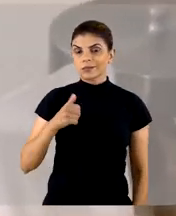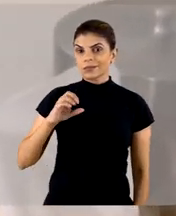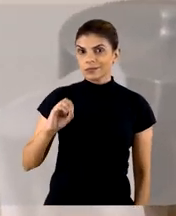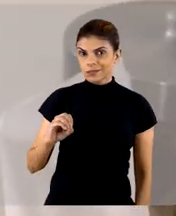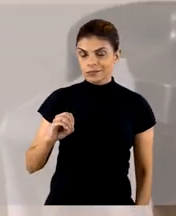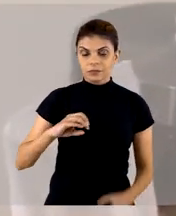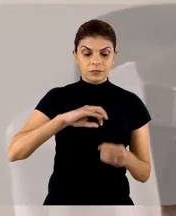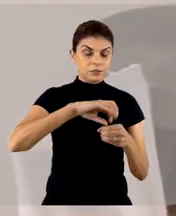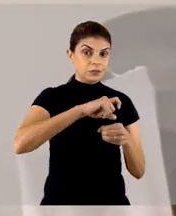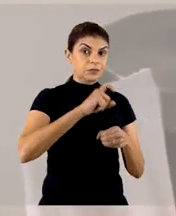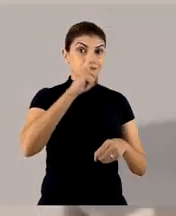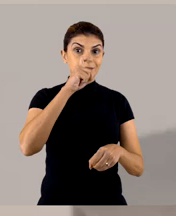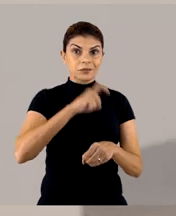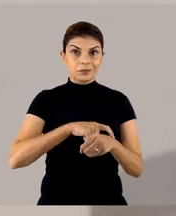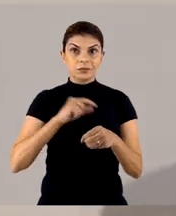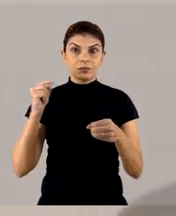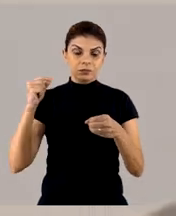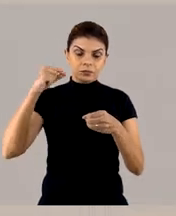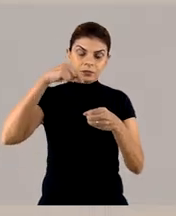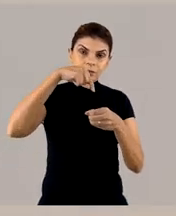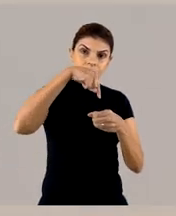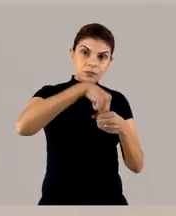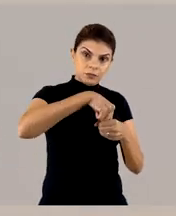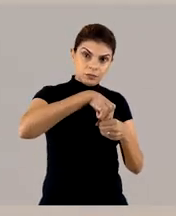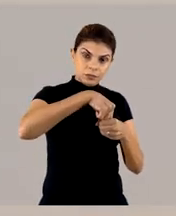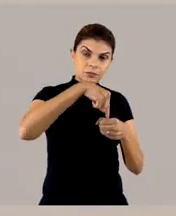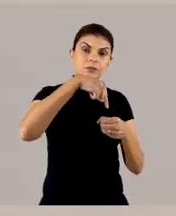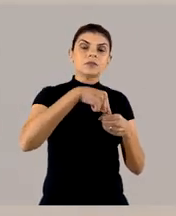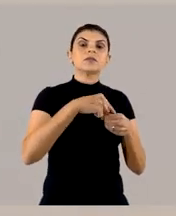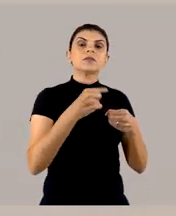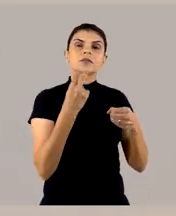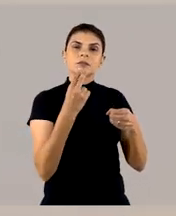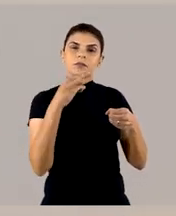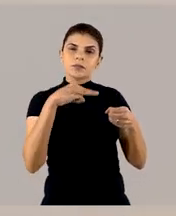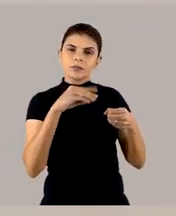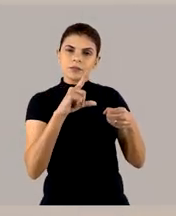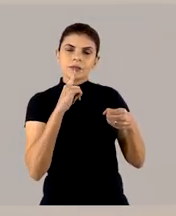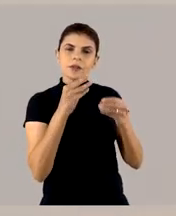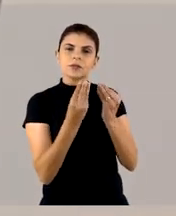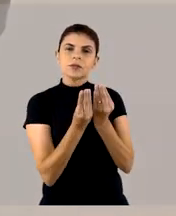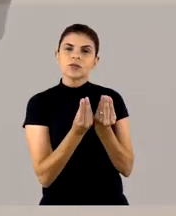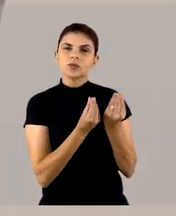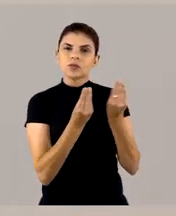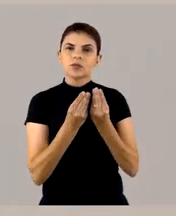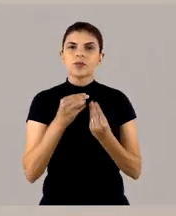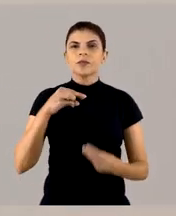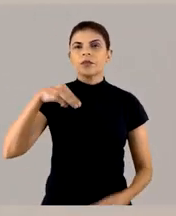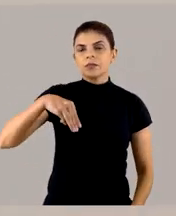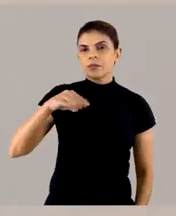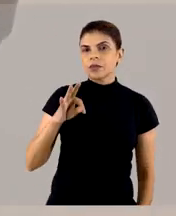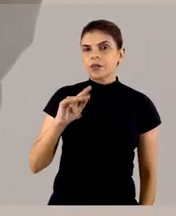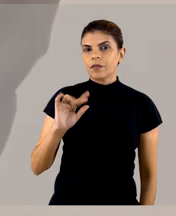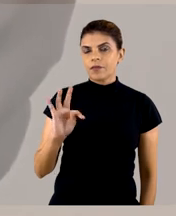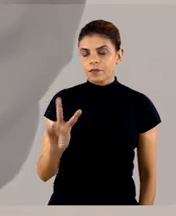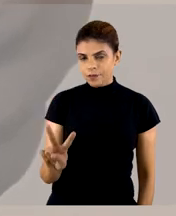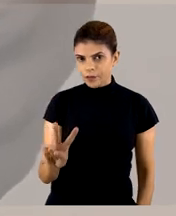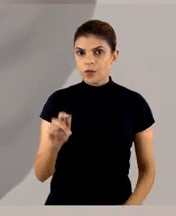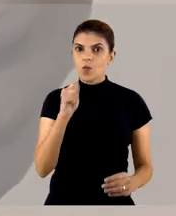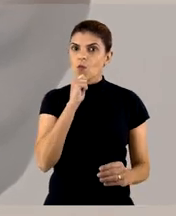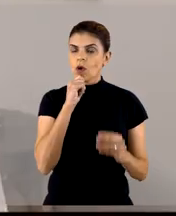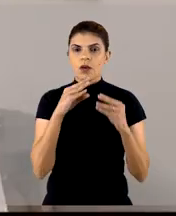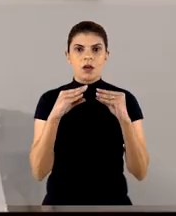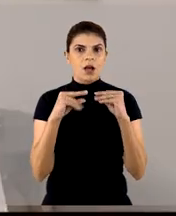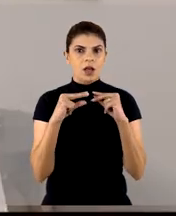Passo 10. Coloque imediatamente o swab no tubo estéreo contendo 2 mg de reagente MTV sem antibióticos.